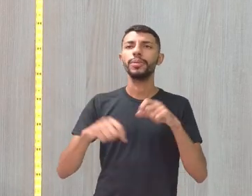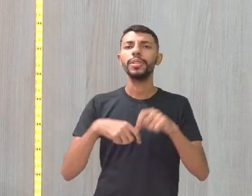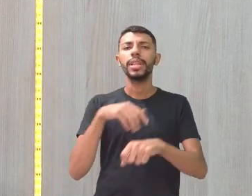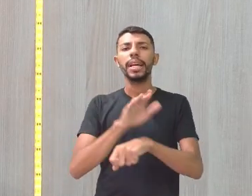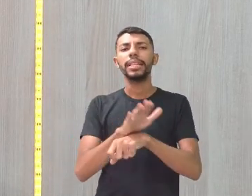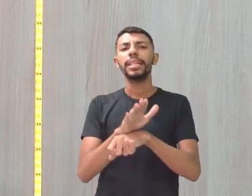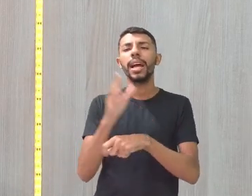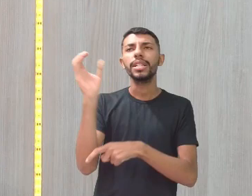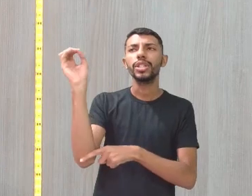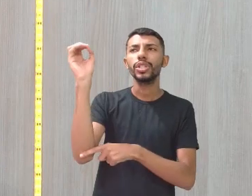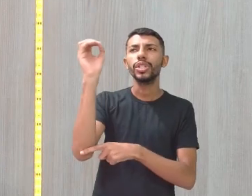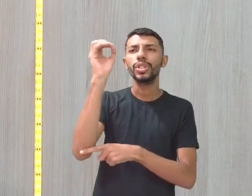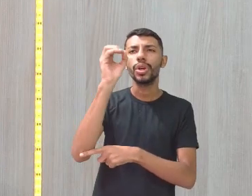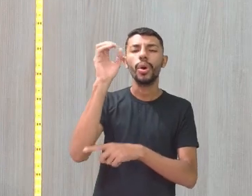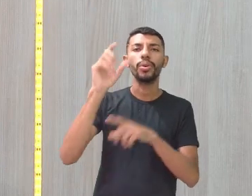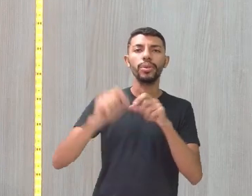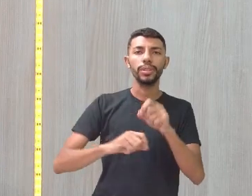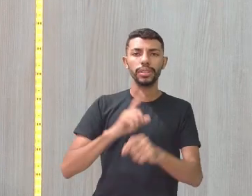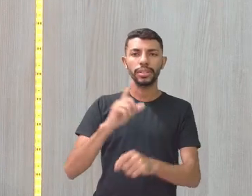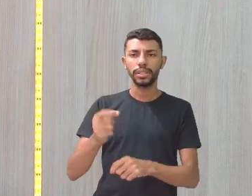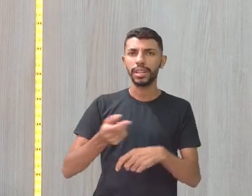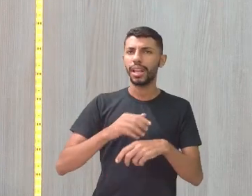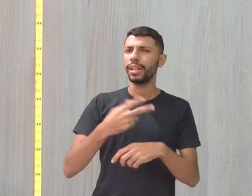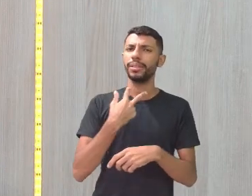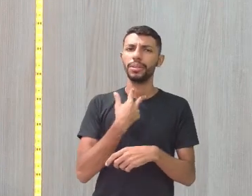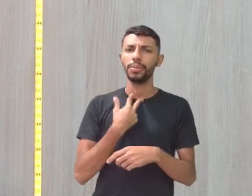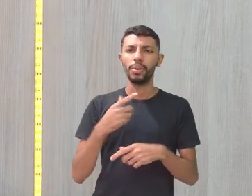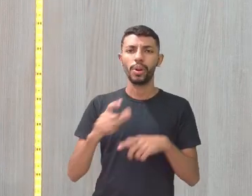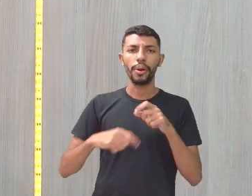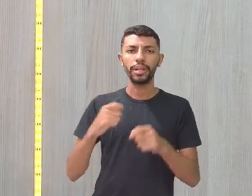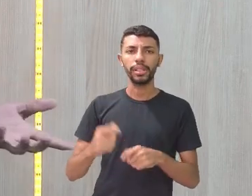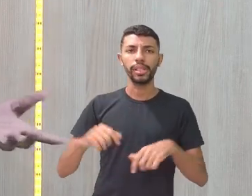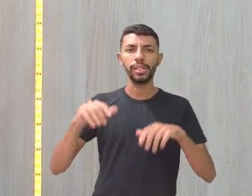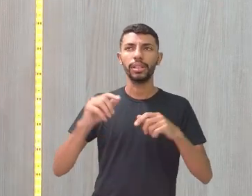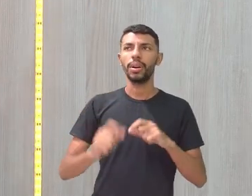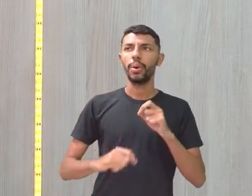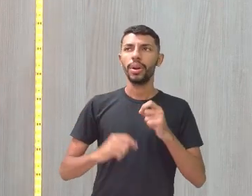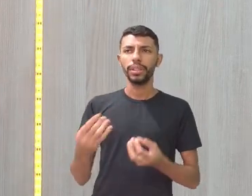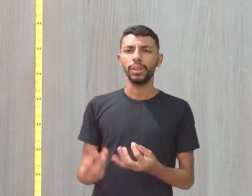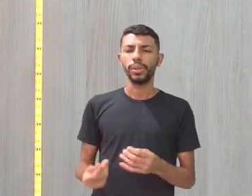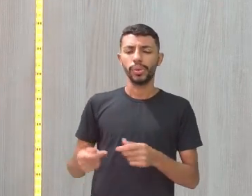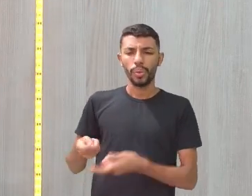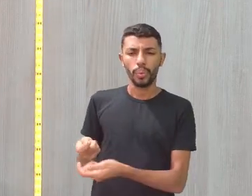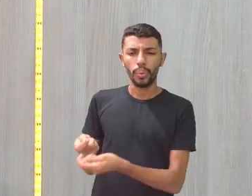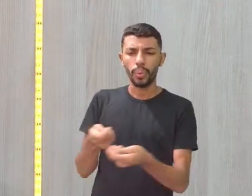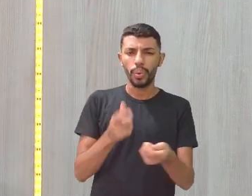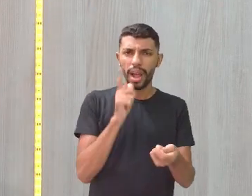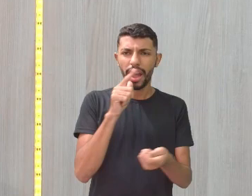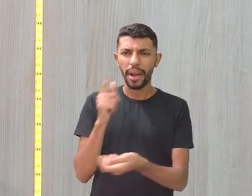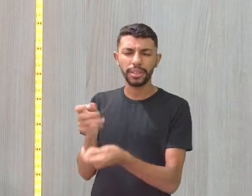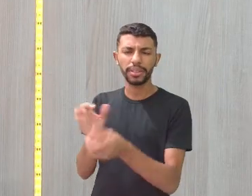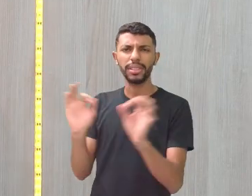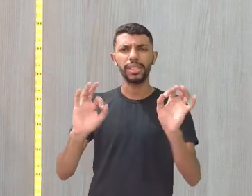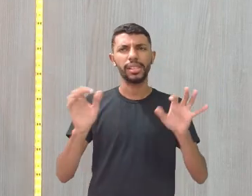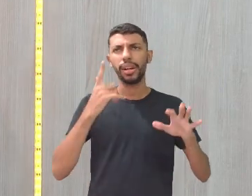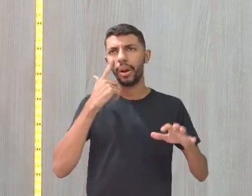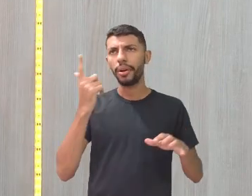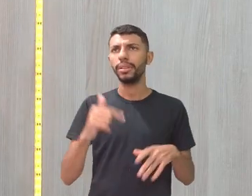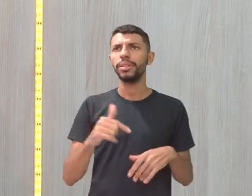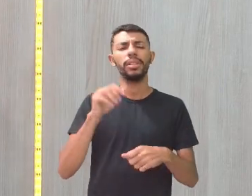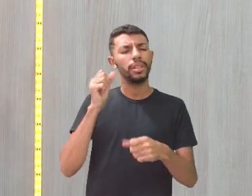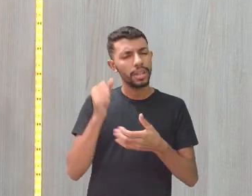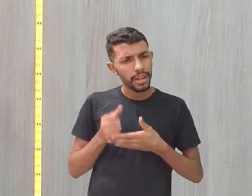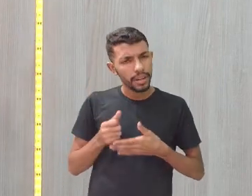baixar a poeira e começar a desperdiçar água, né, minha gente? Aquela torneirazinha, né? Coloque pressão em seu Zé para ele ajeitar